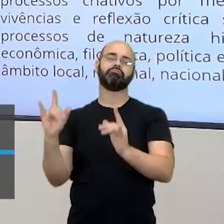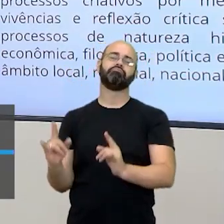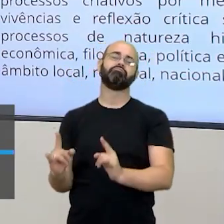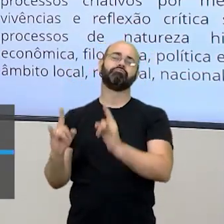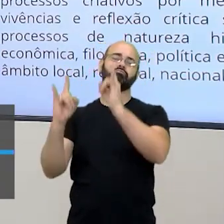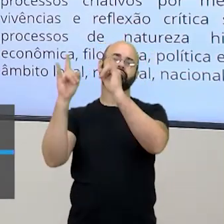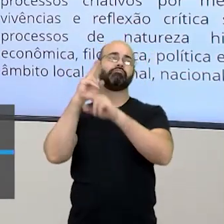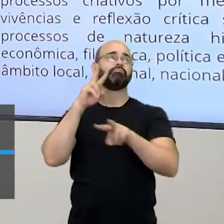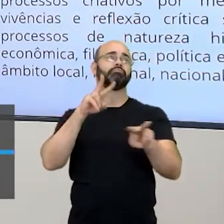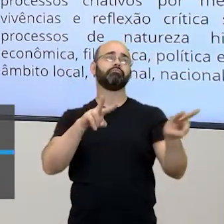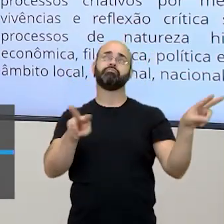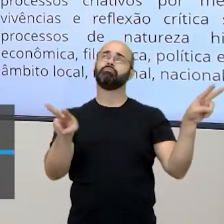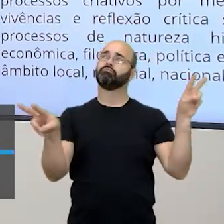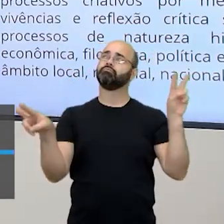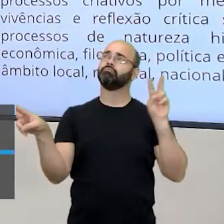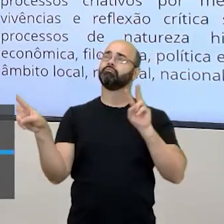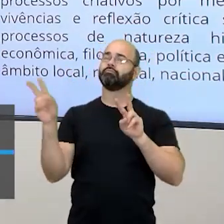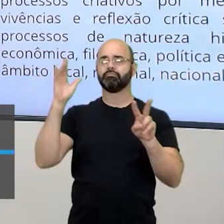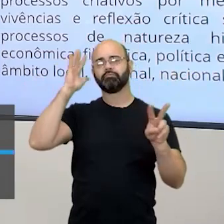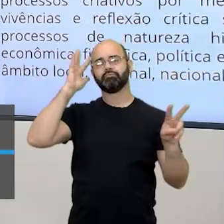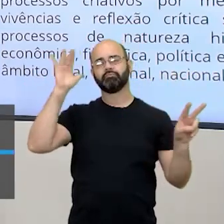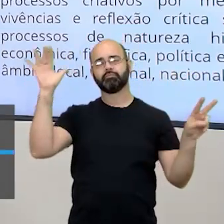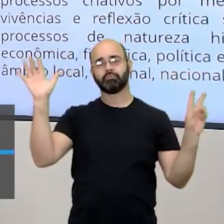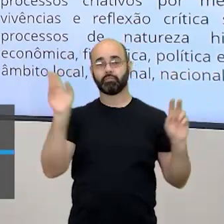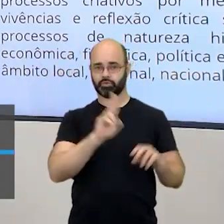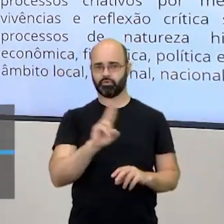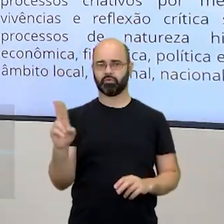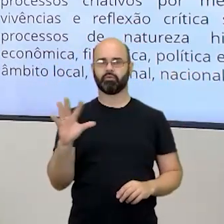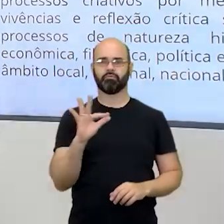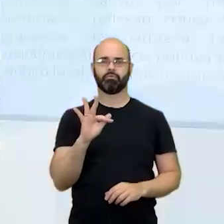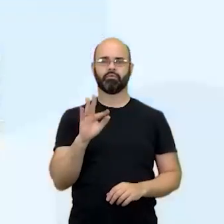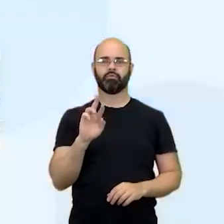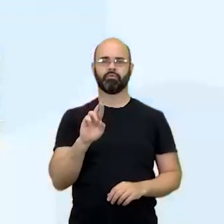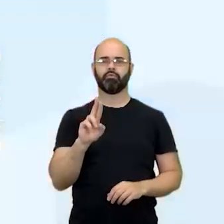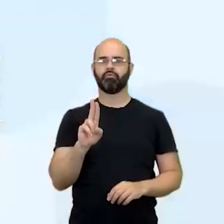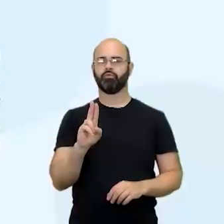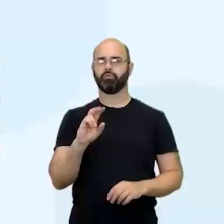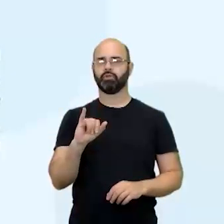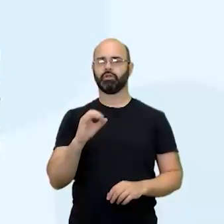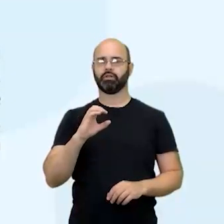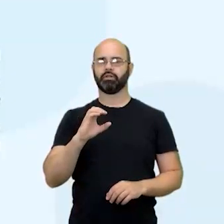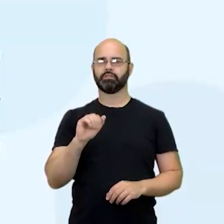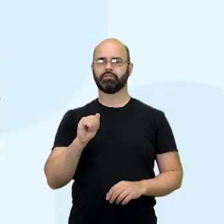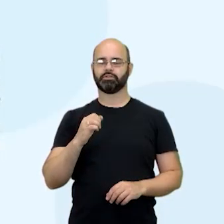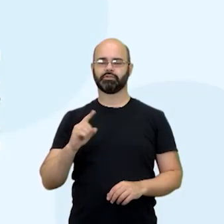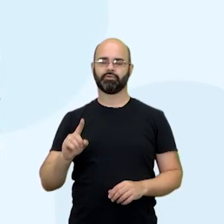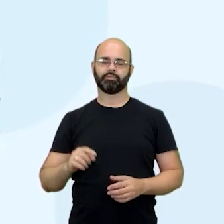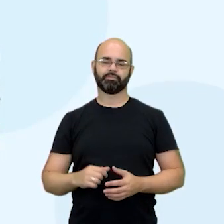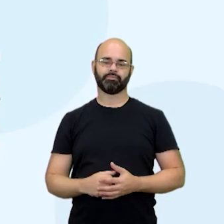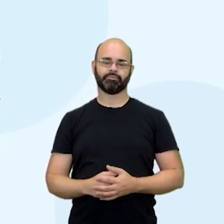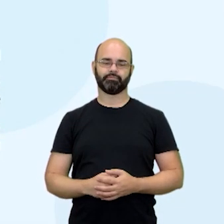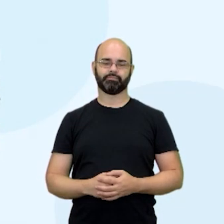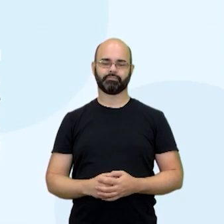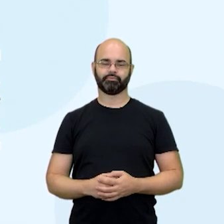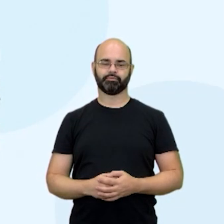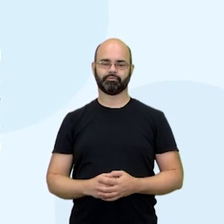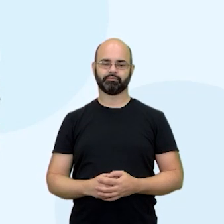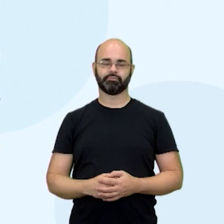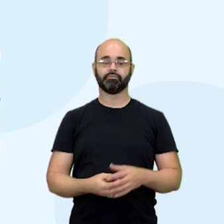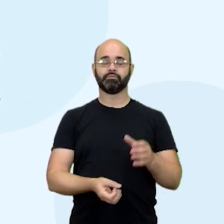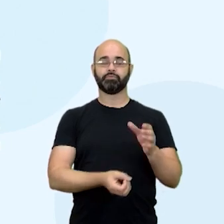vibe assim? Isso é a fruição. Vamos voltar para a tela, vamos voltar para a tela. Então, olha lá, reconhecer produtos e